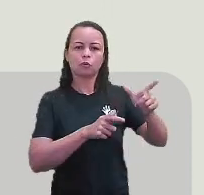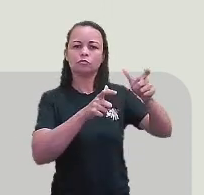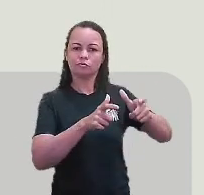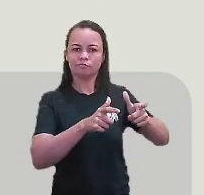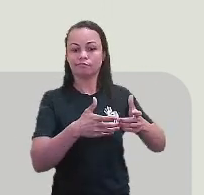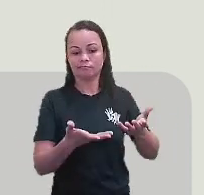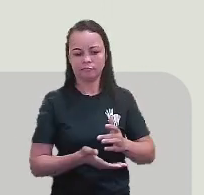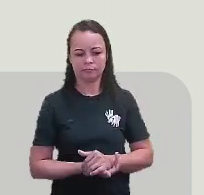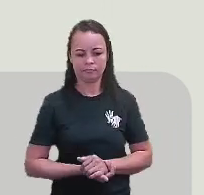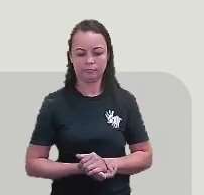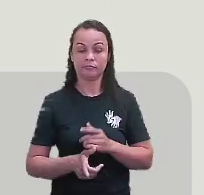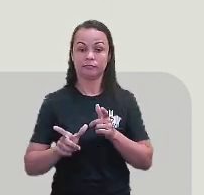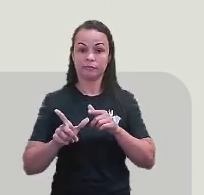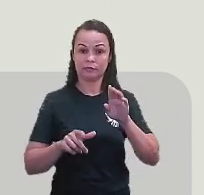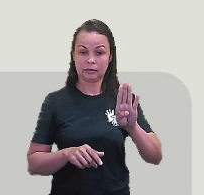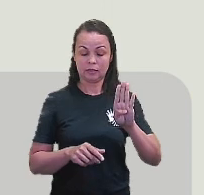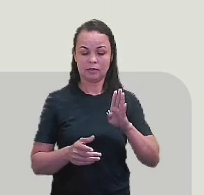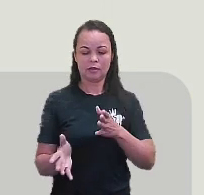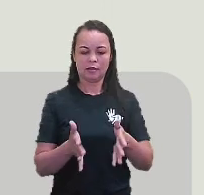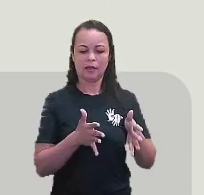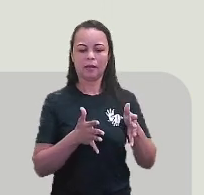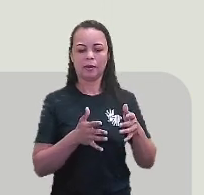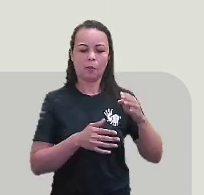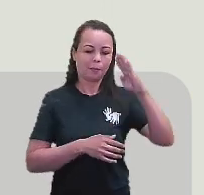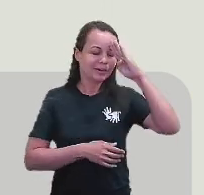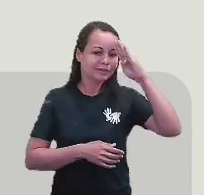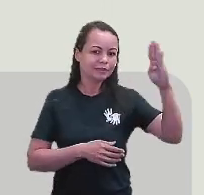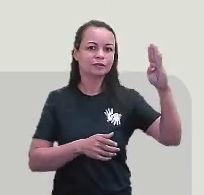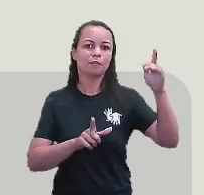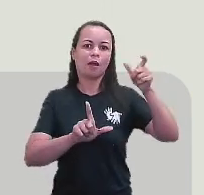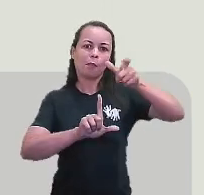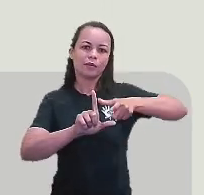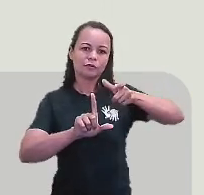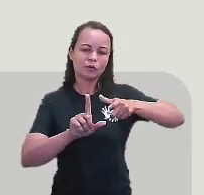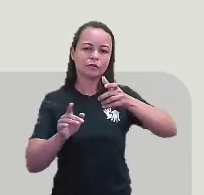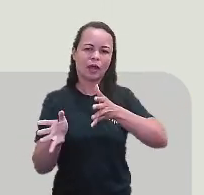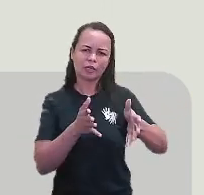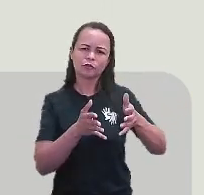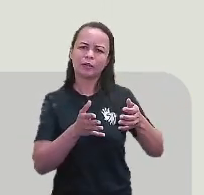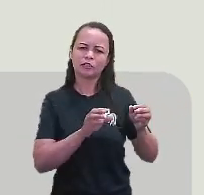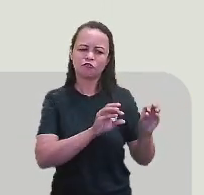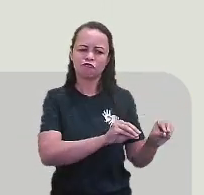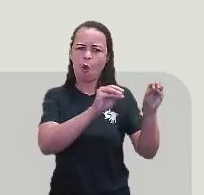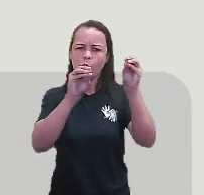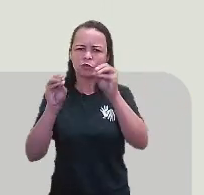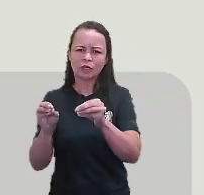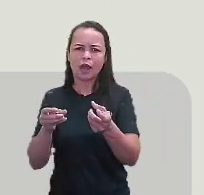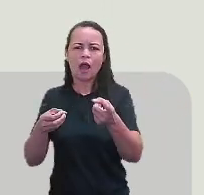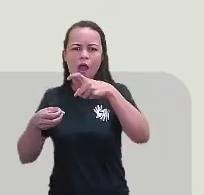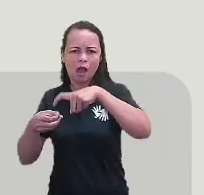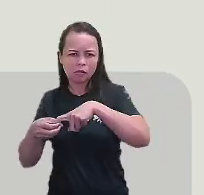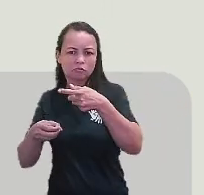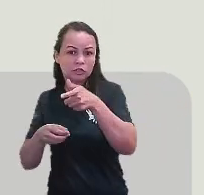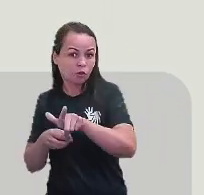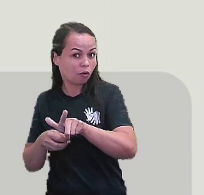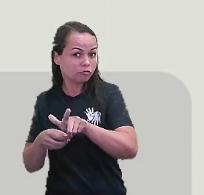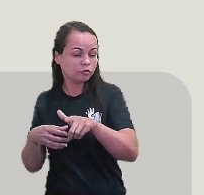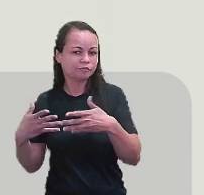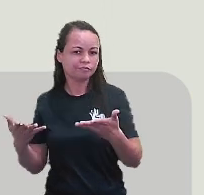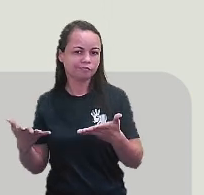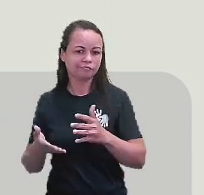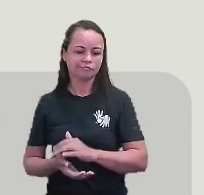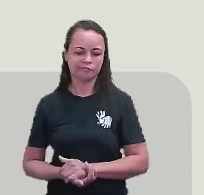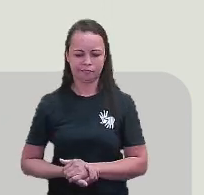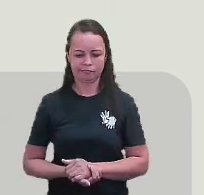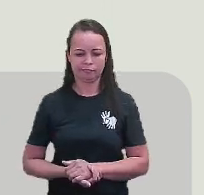O personagem principal da letra pretende retornar à sua terra de origem? Como você chegou a essa conclusão? Não, olhe, eu não quero